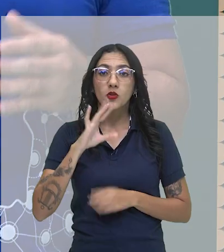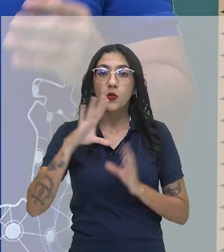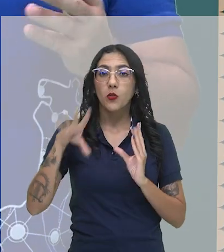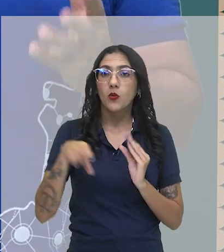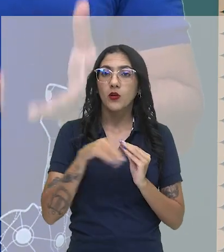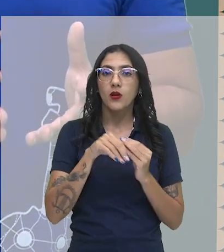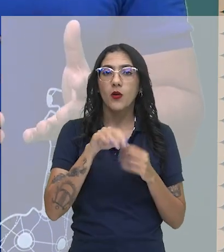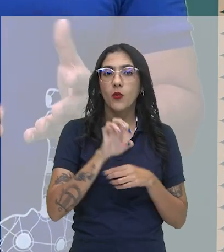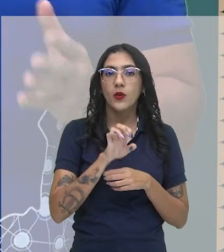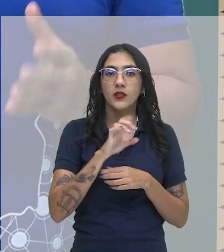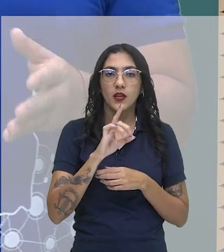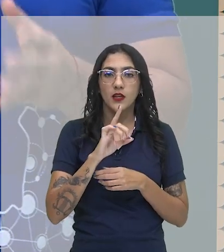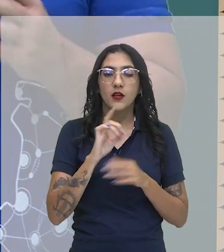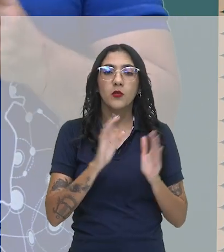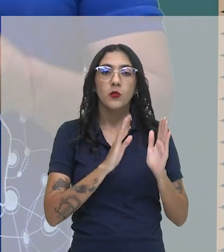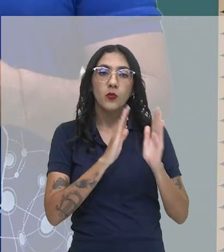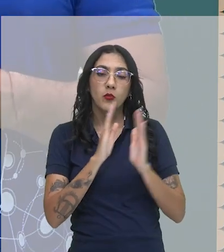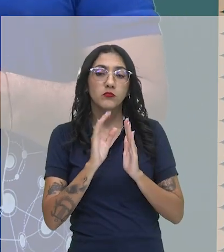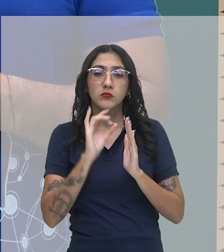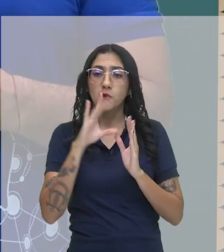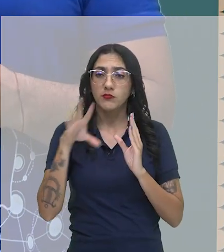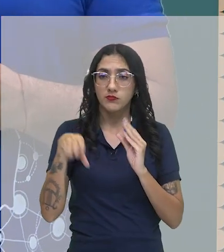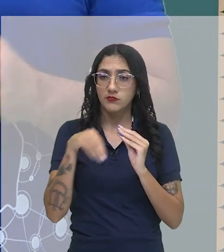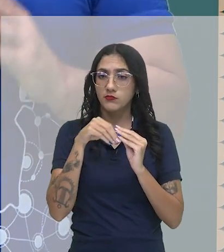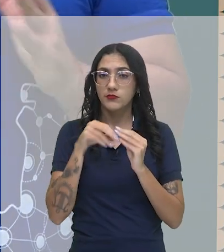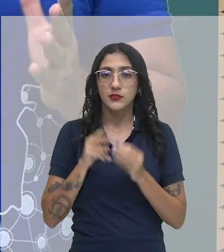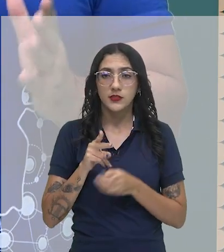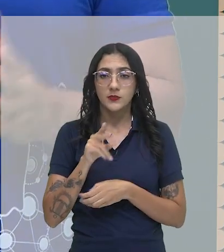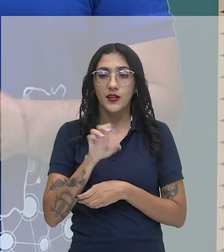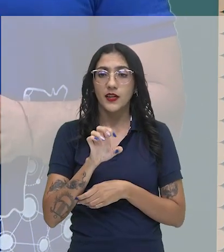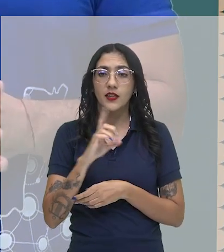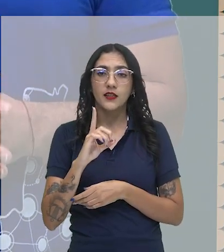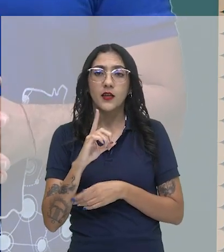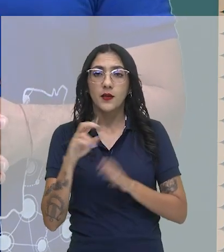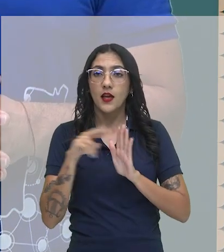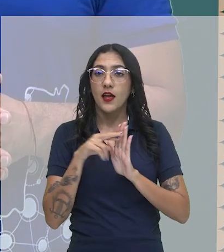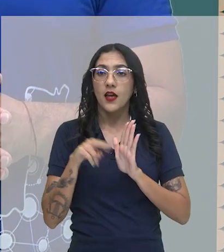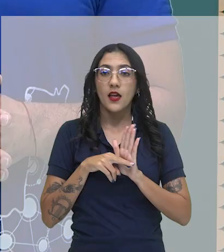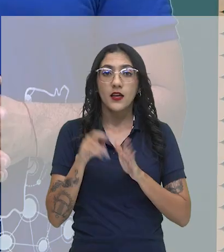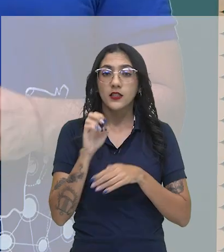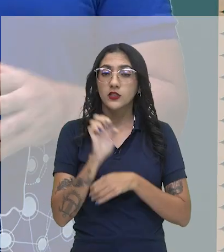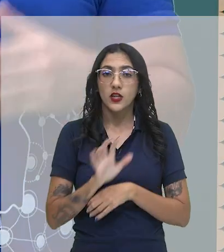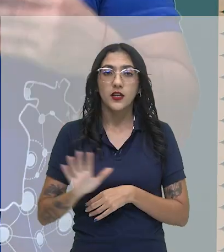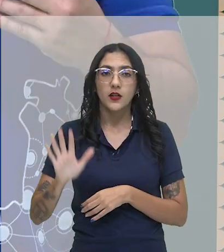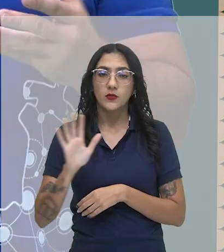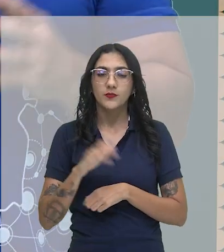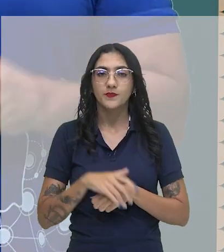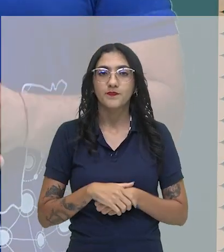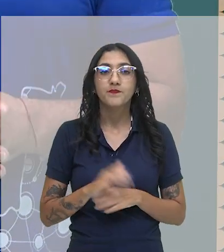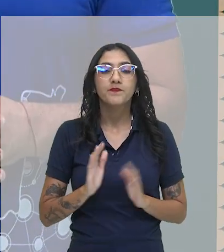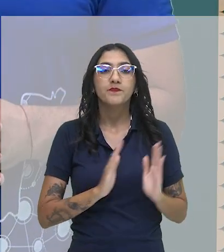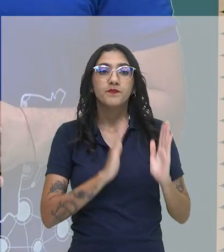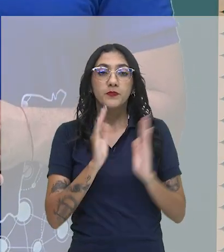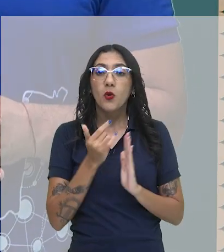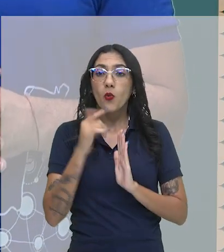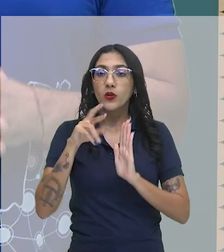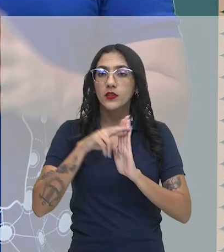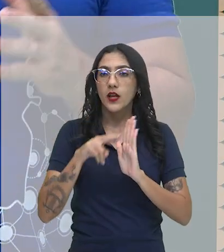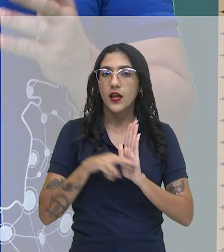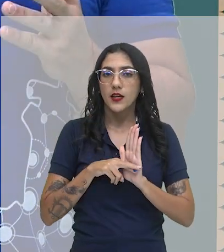o ed. O verbo watch fica watched, ok? Regra geral, acréscimo de ed. Consoante mais